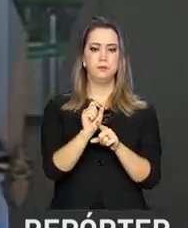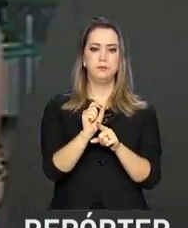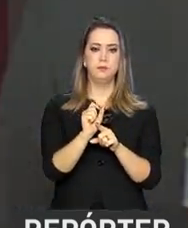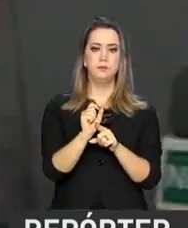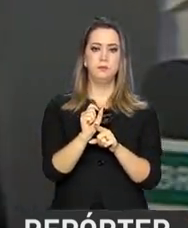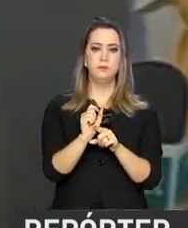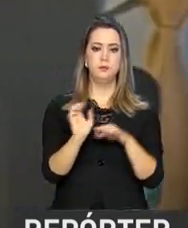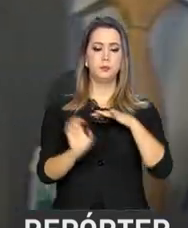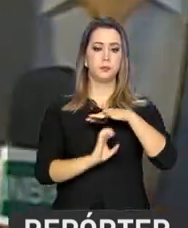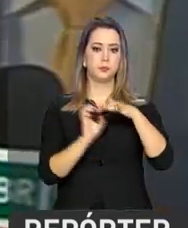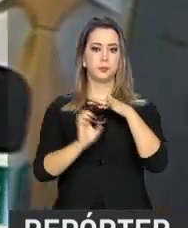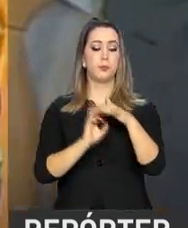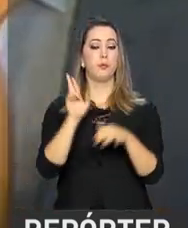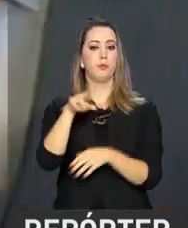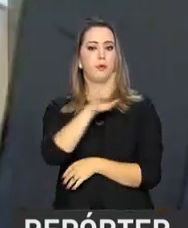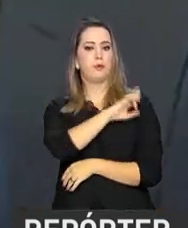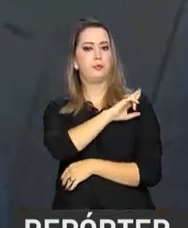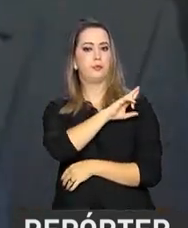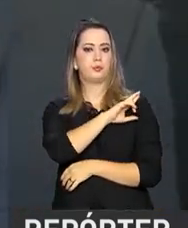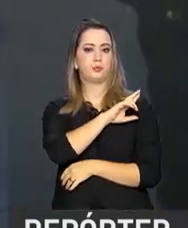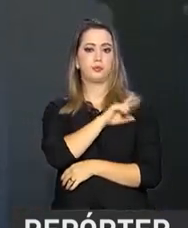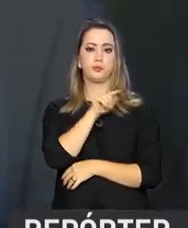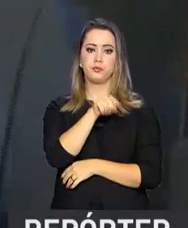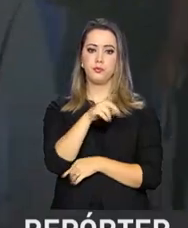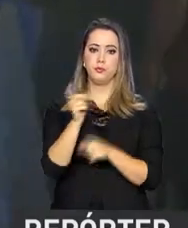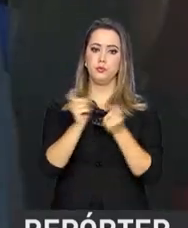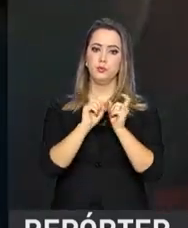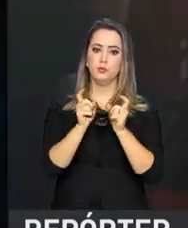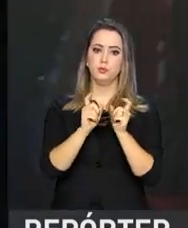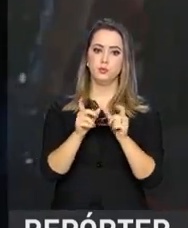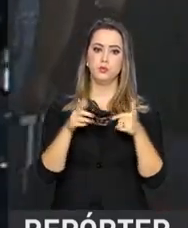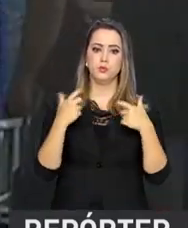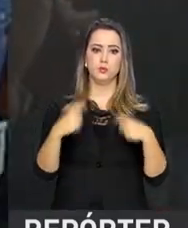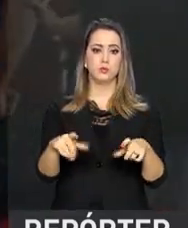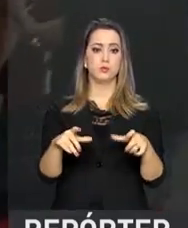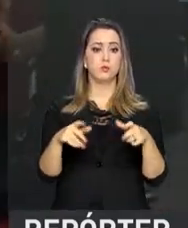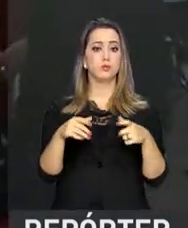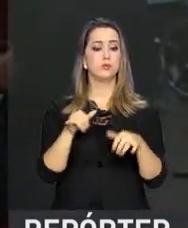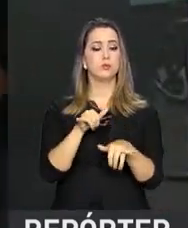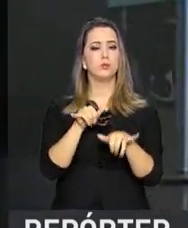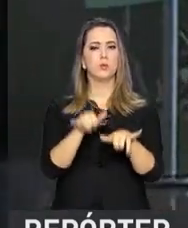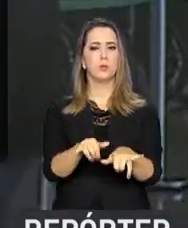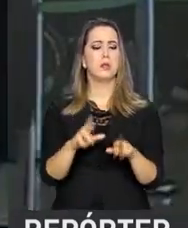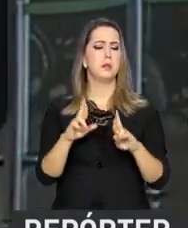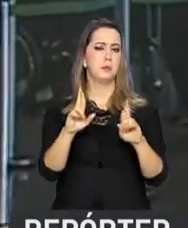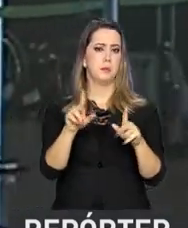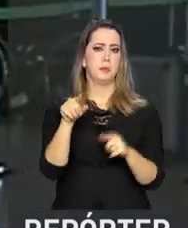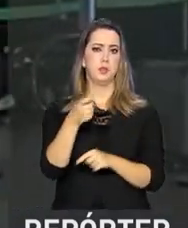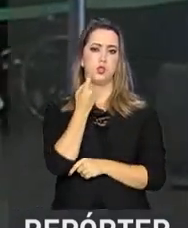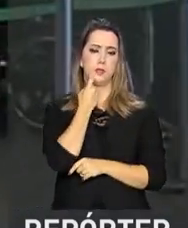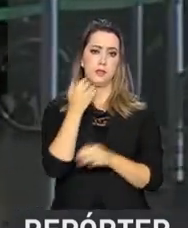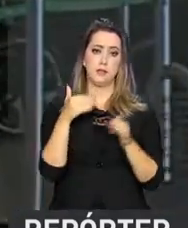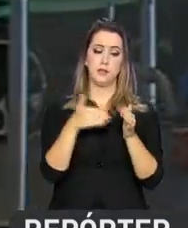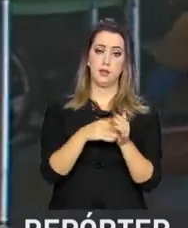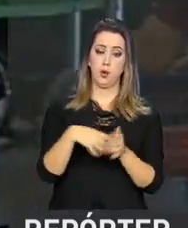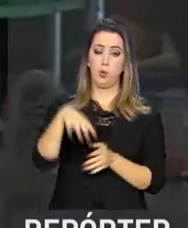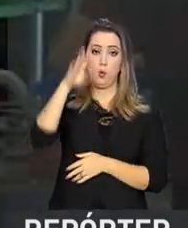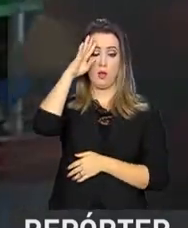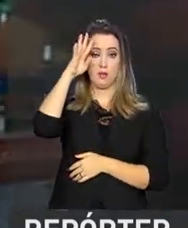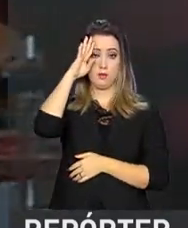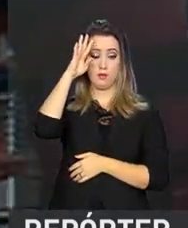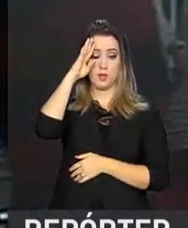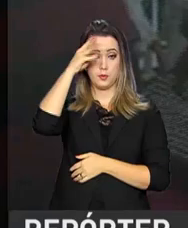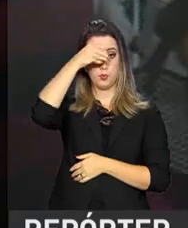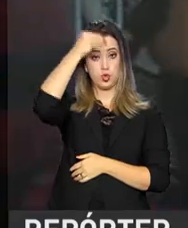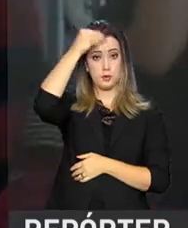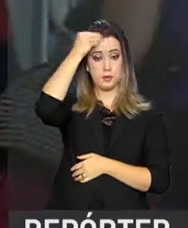a empresa que é responsável por administrar o aeroporto estima que desta sexta-feira até quarta-feira de